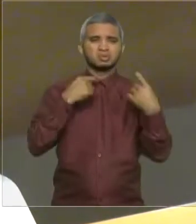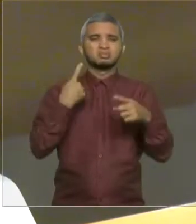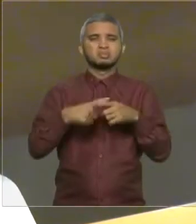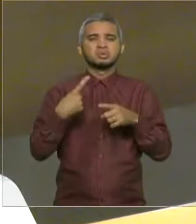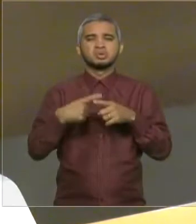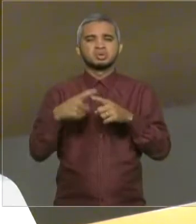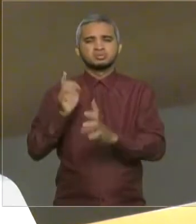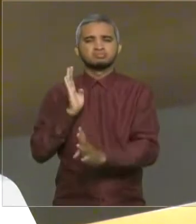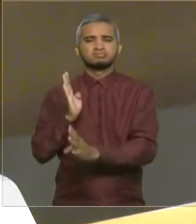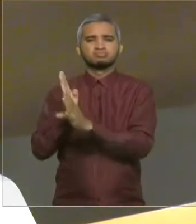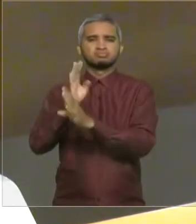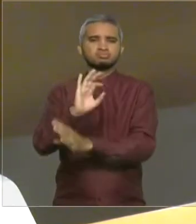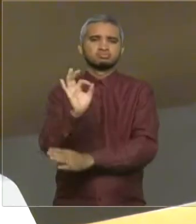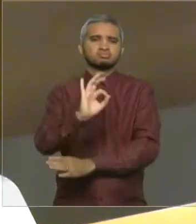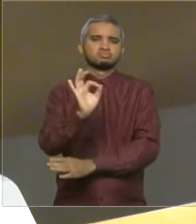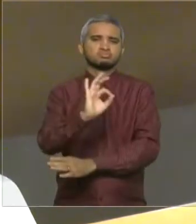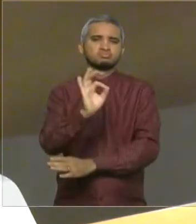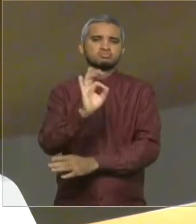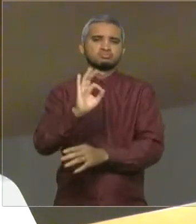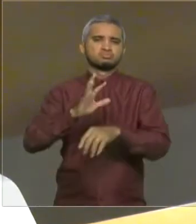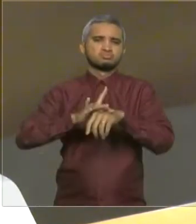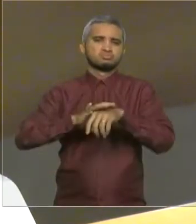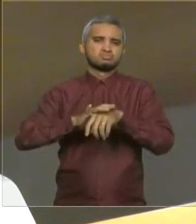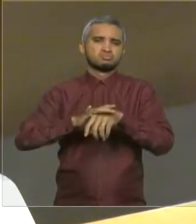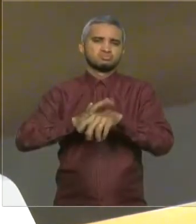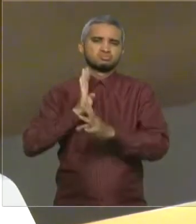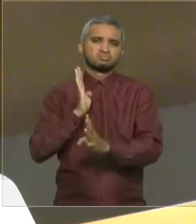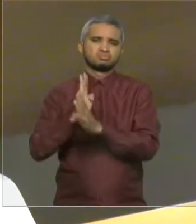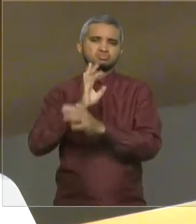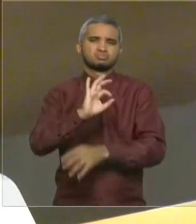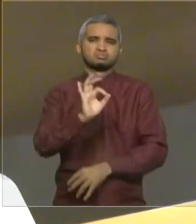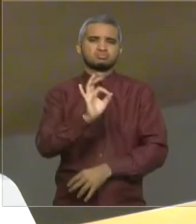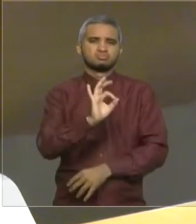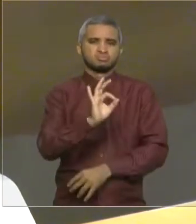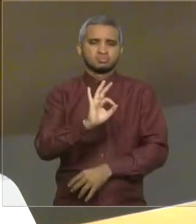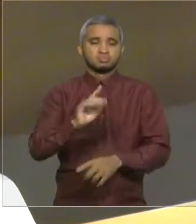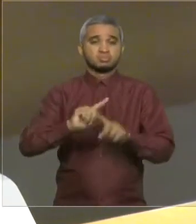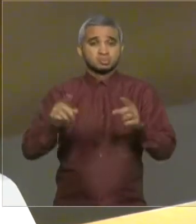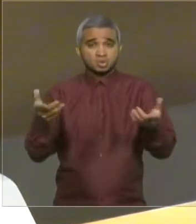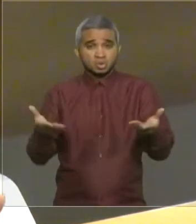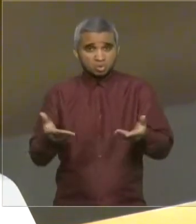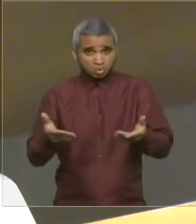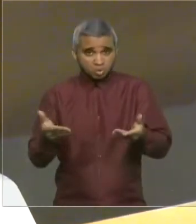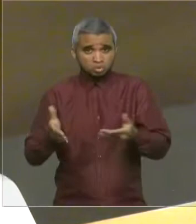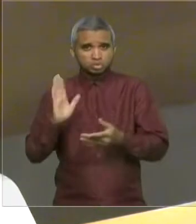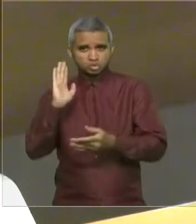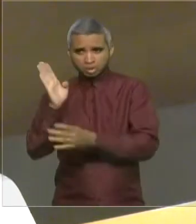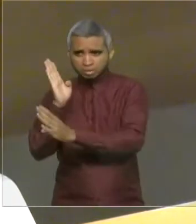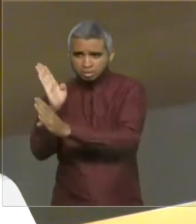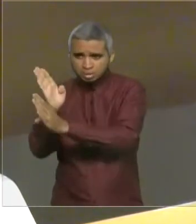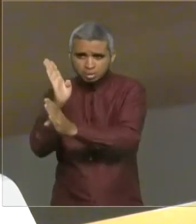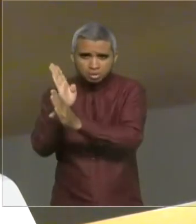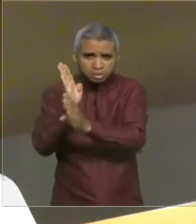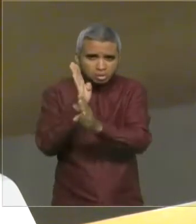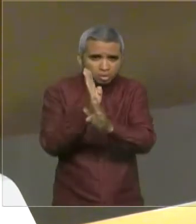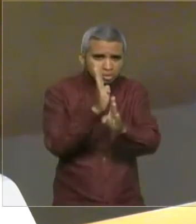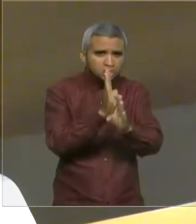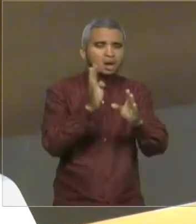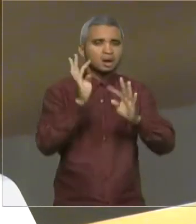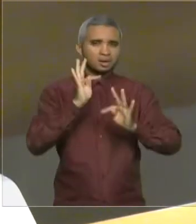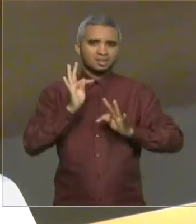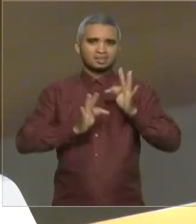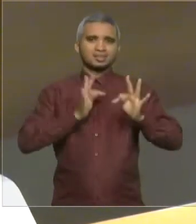que fazer 3 vezes na semana, mas eles têm uma vida normal. Então, é assim, digno de parabéns, nós estamos